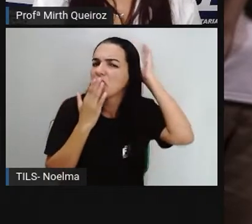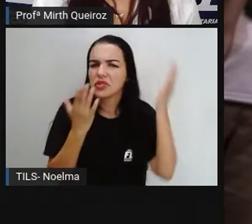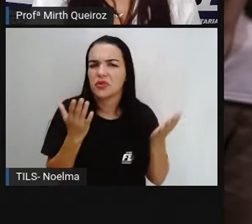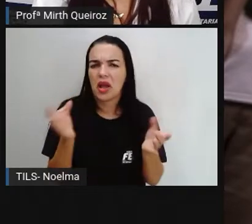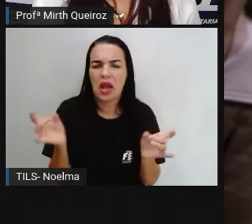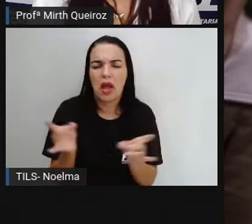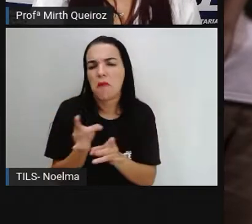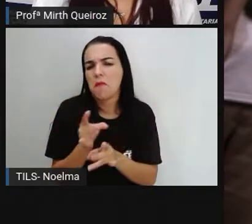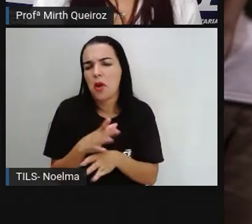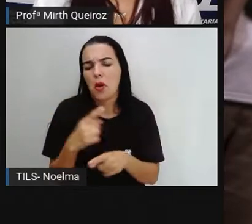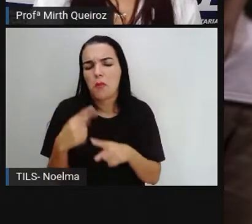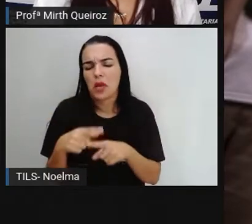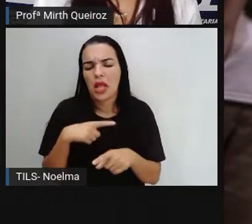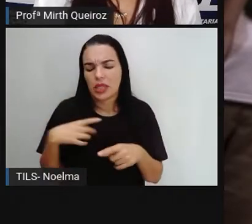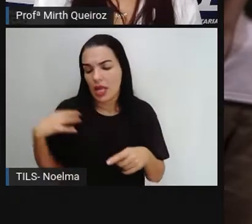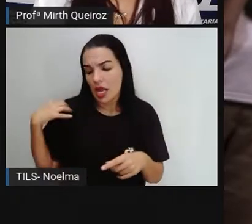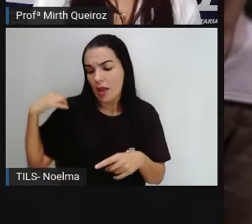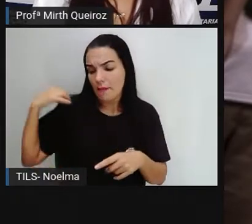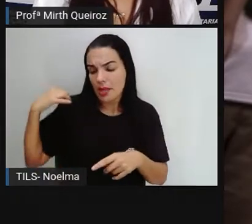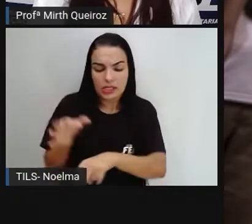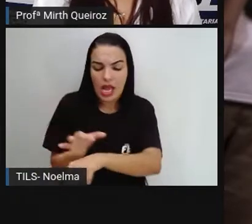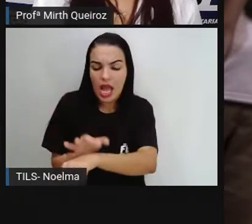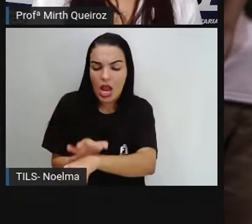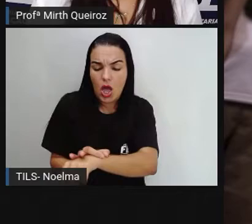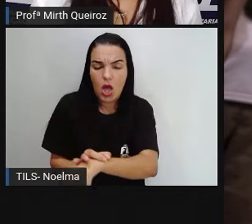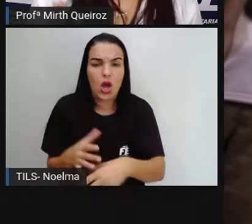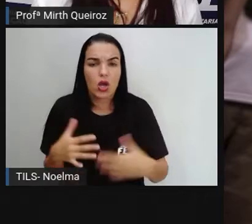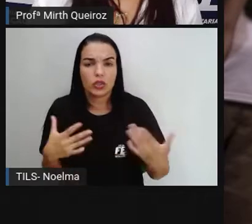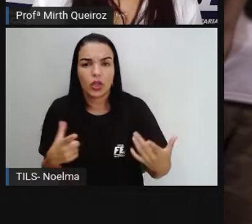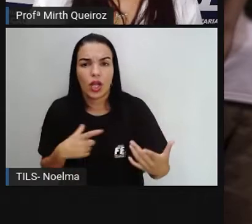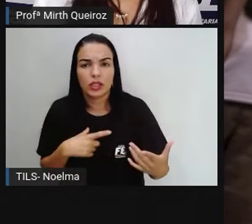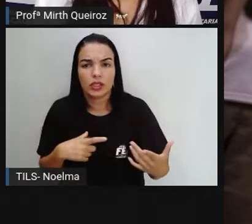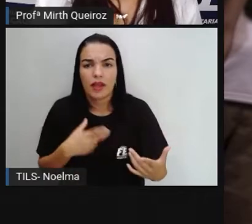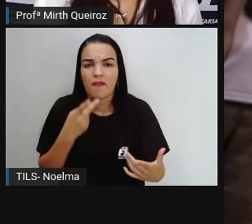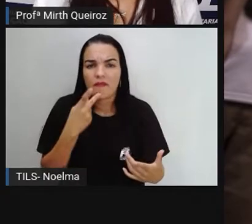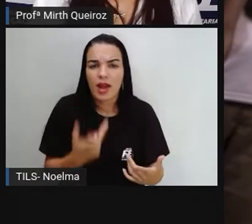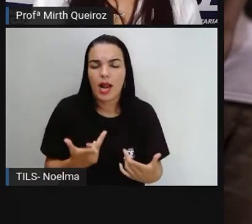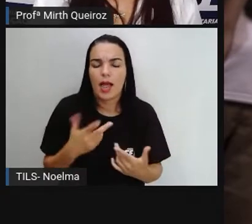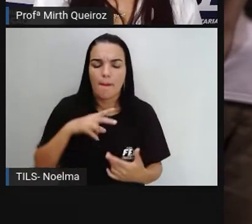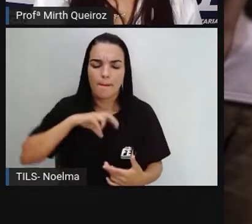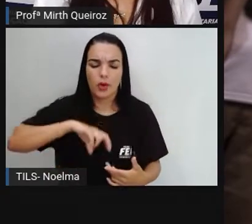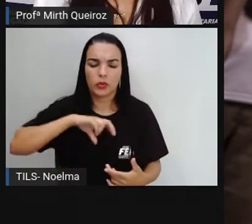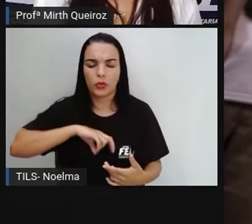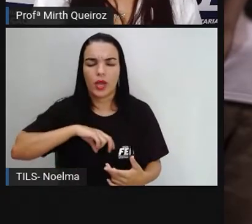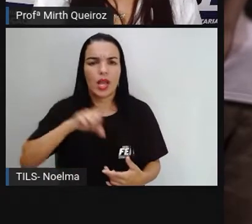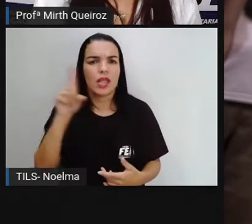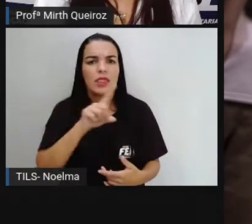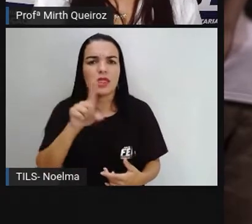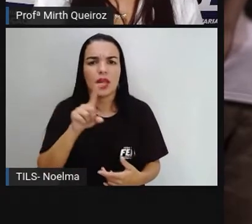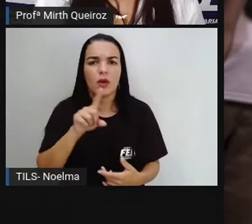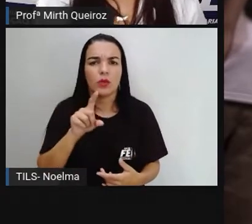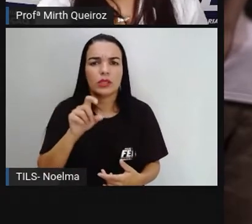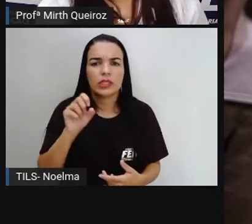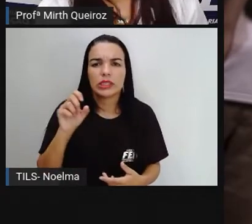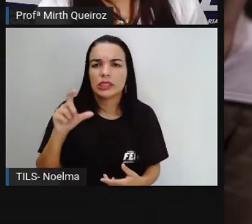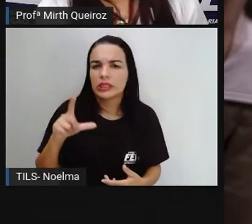e relógios, já estão falando português. Não são mais índios. Ele disse isso